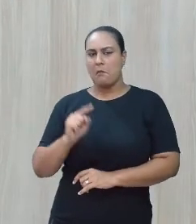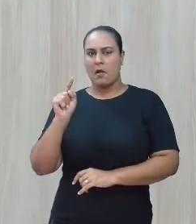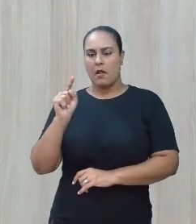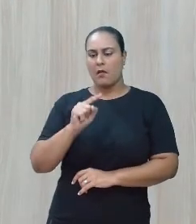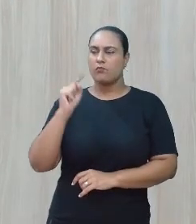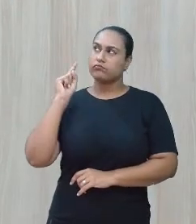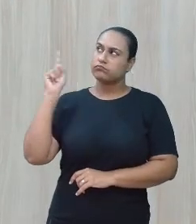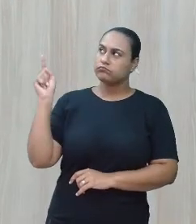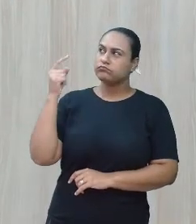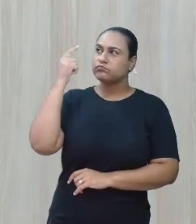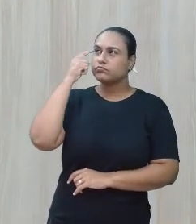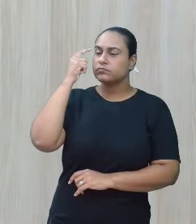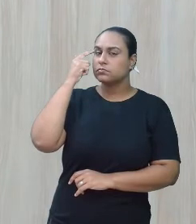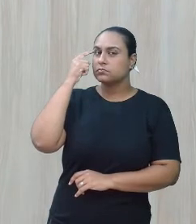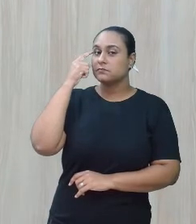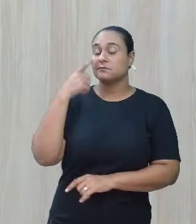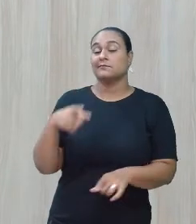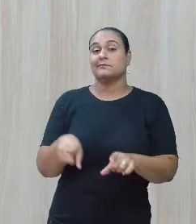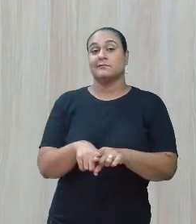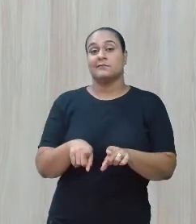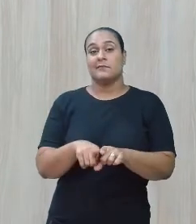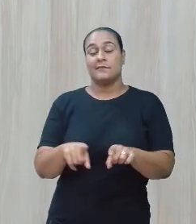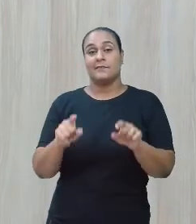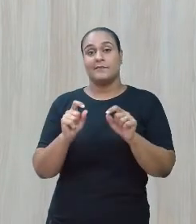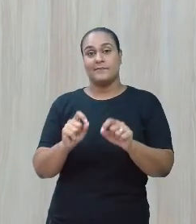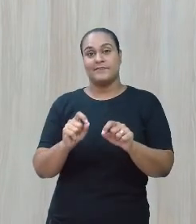é? Como também ela pode